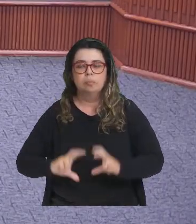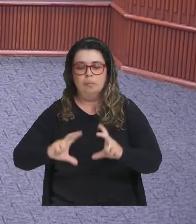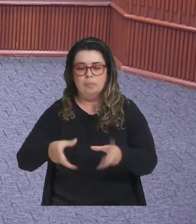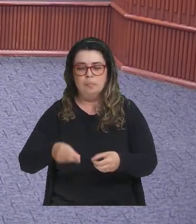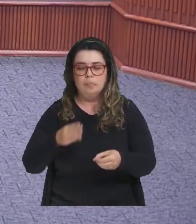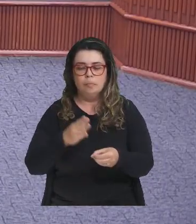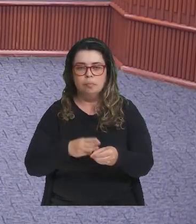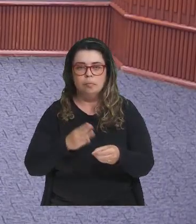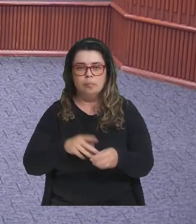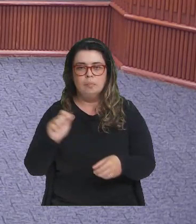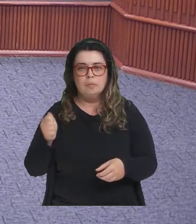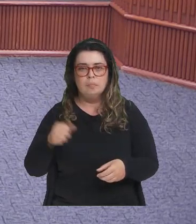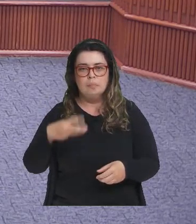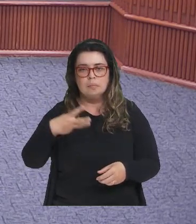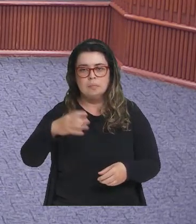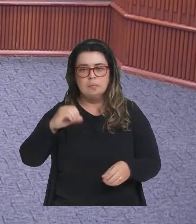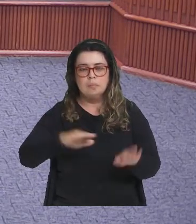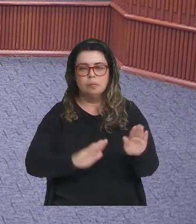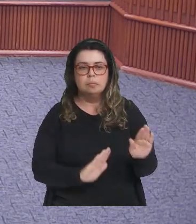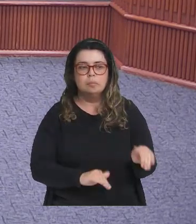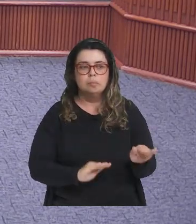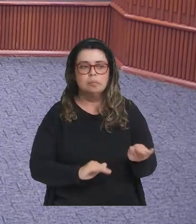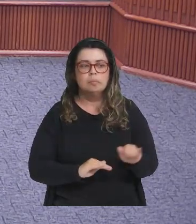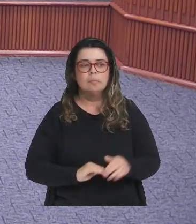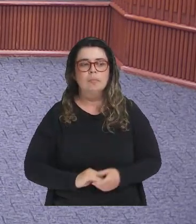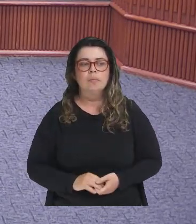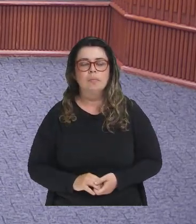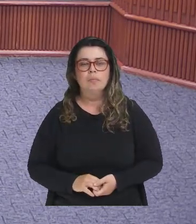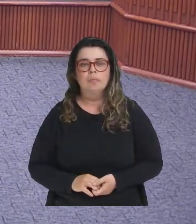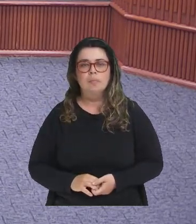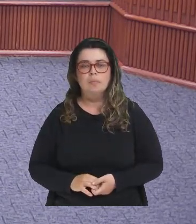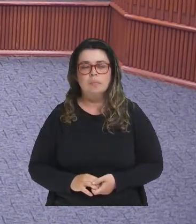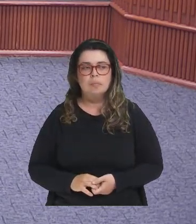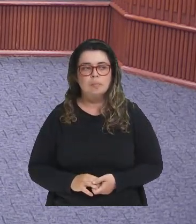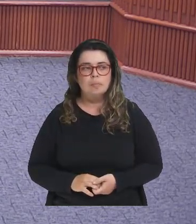Municipal de Assis, 30 de setembro de 2022.